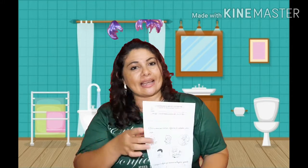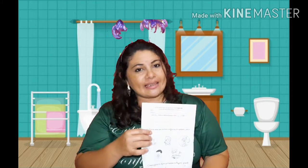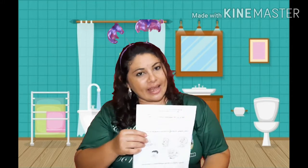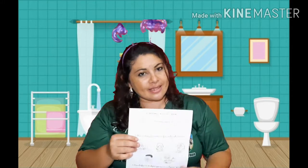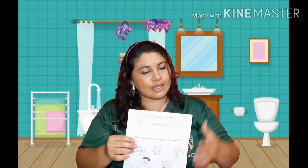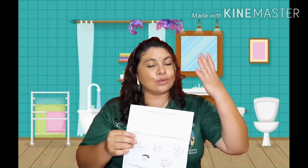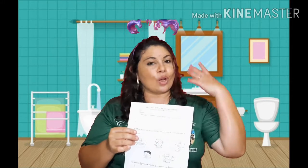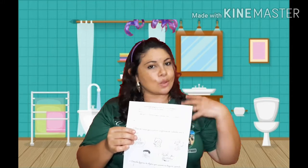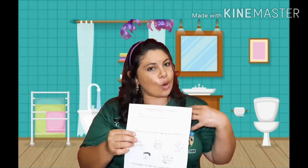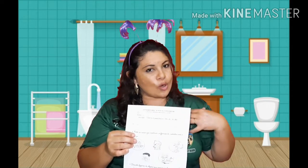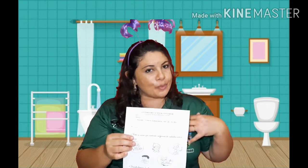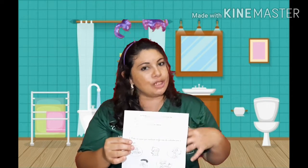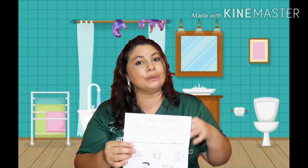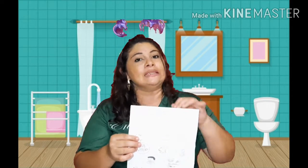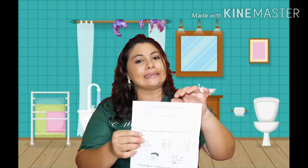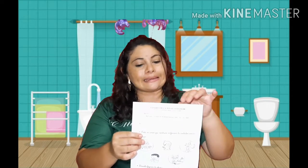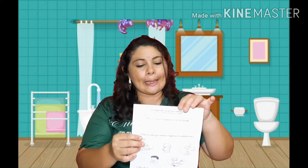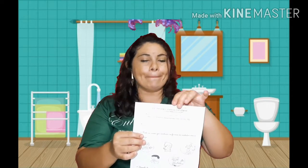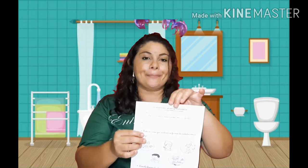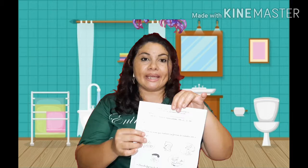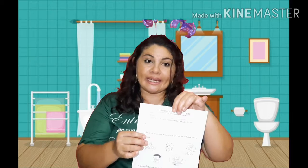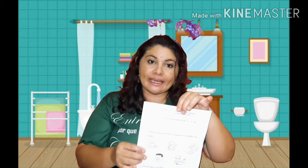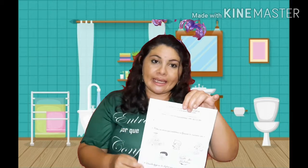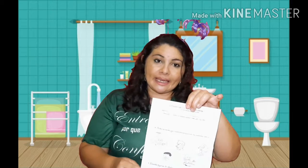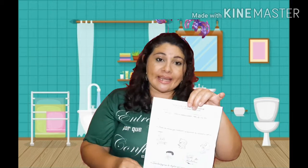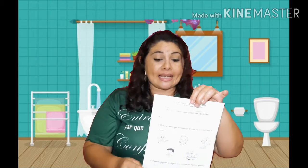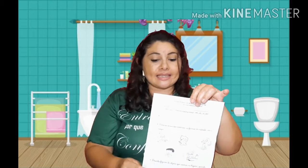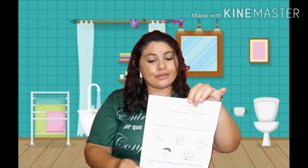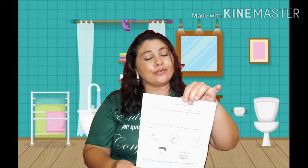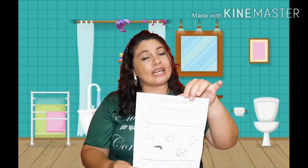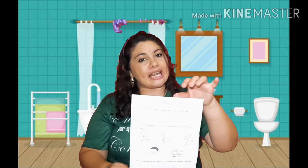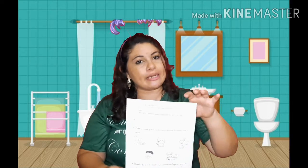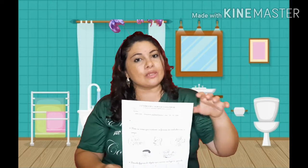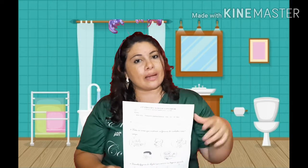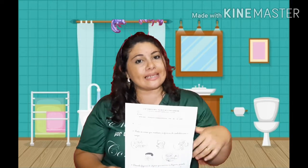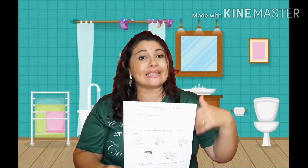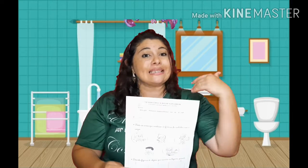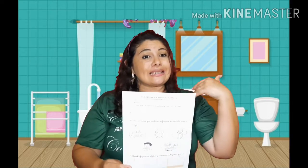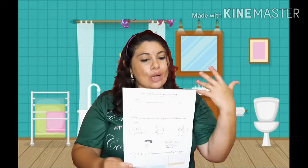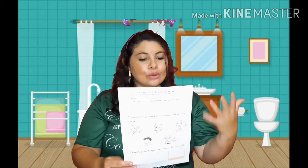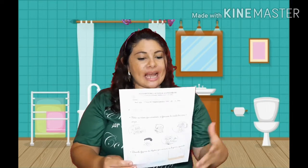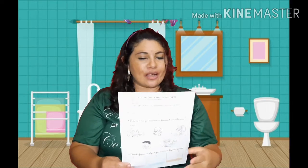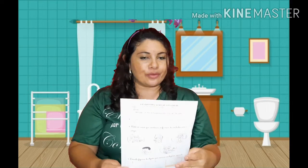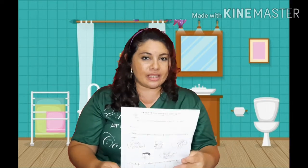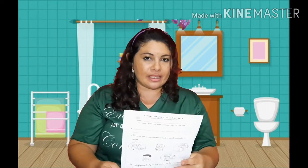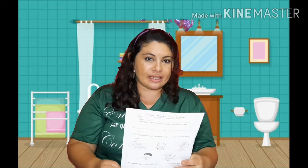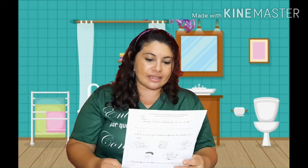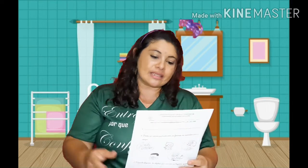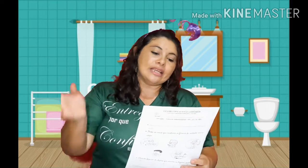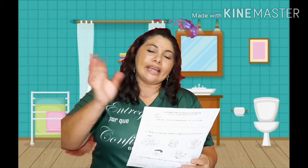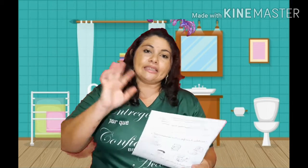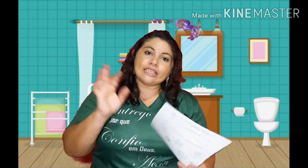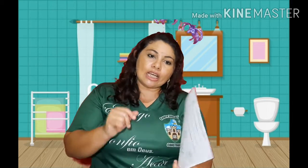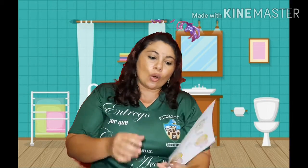dentes agradecem, o nosso corpinho também. E assim ficaremos mais